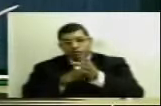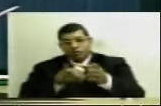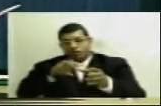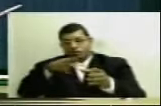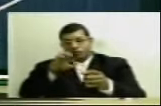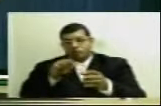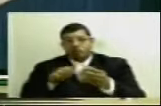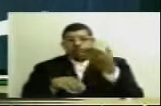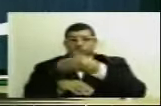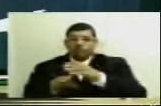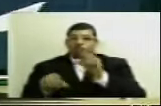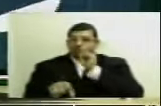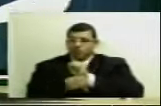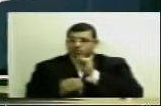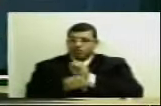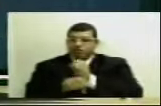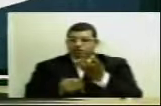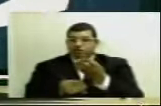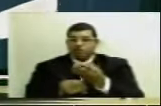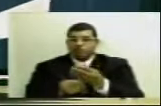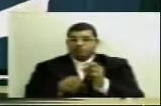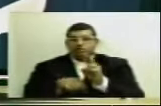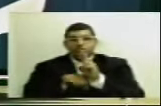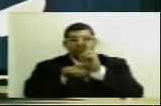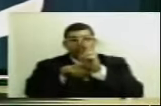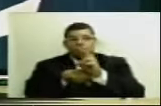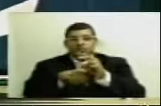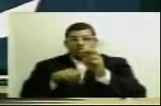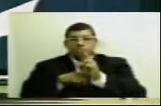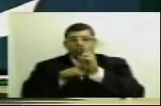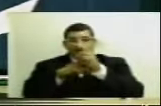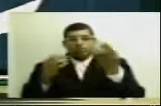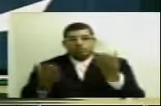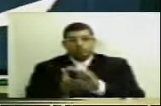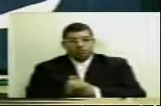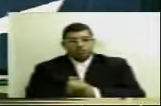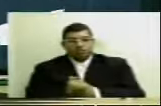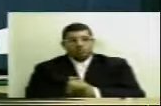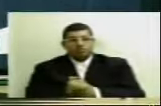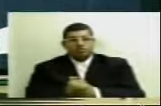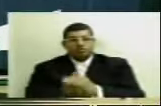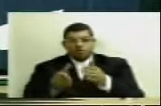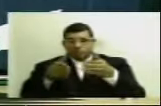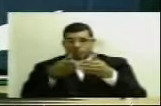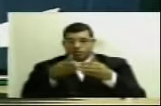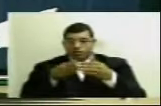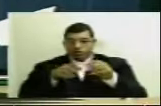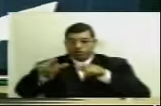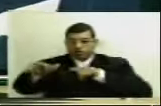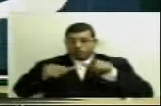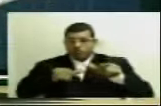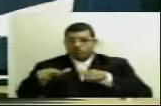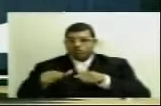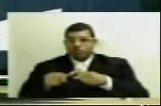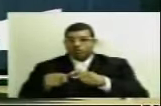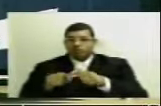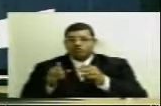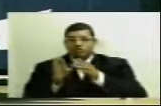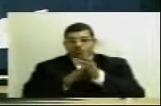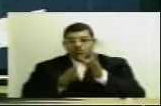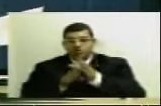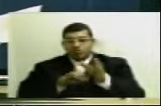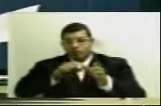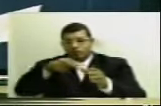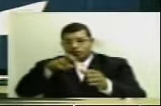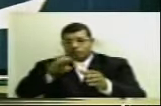Filho, e espero que, ao apreciar a representação com o pedido cautelar, o conselheiro